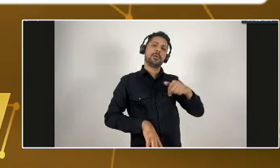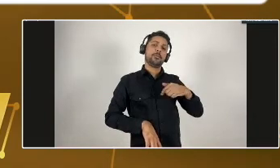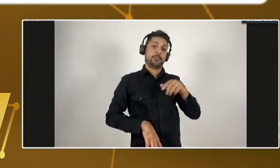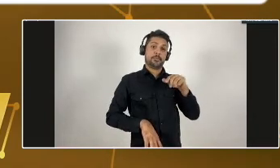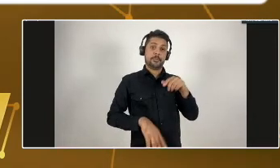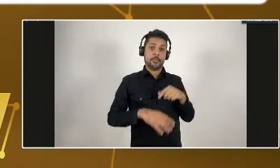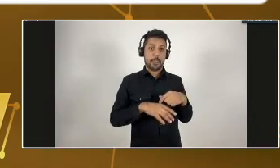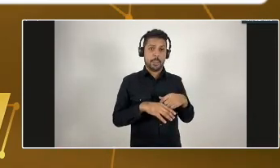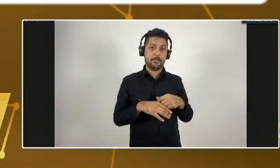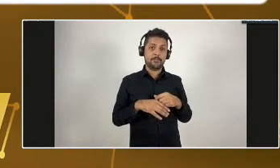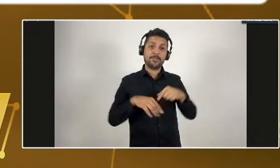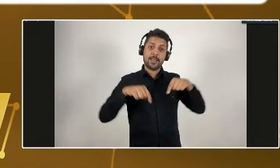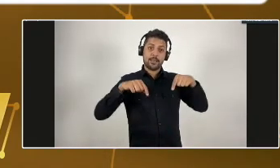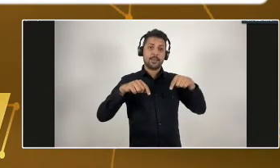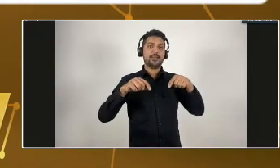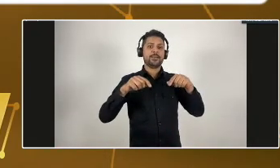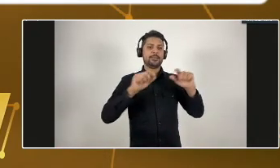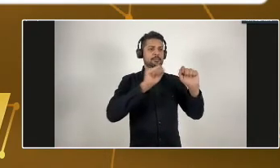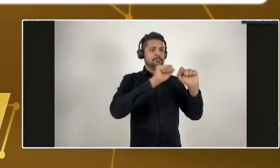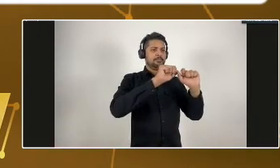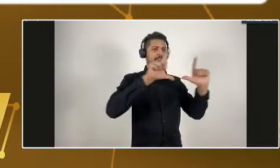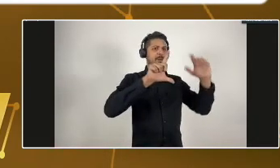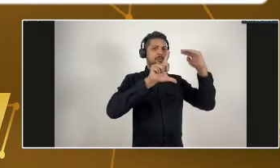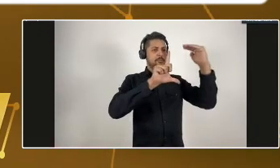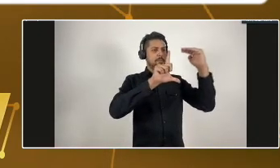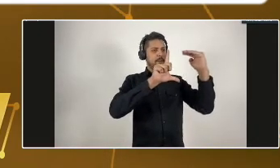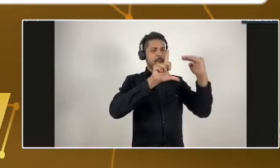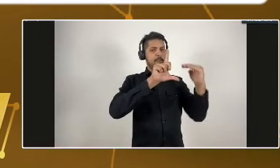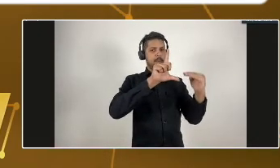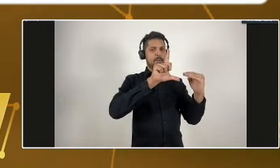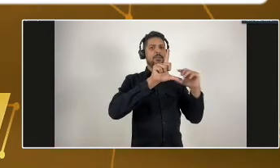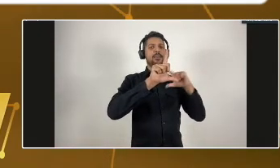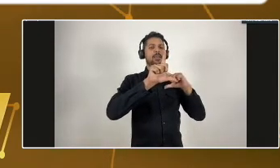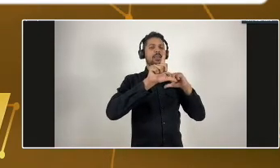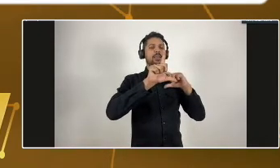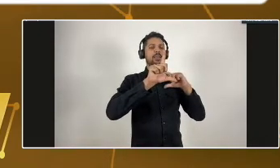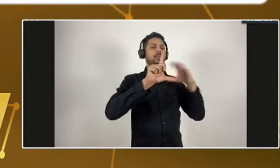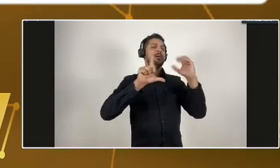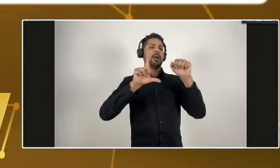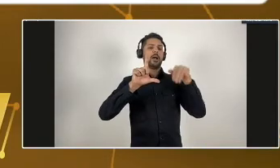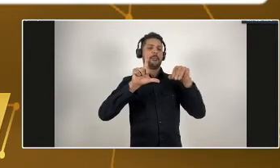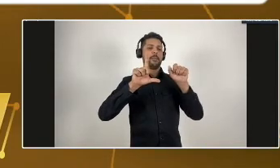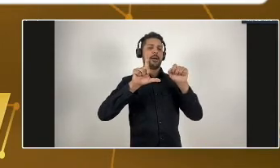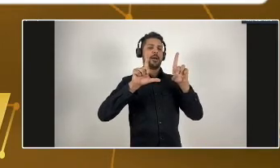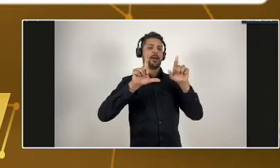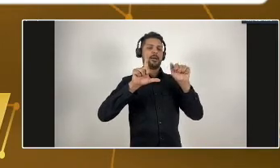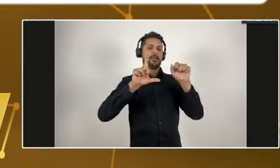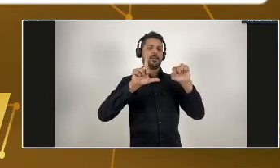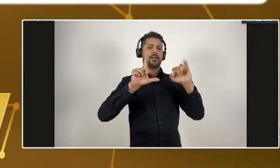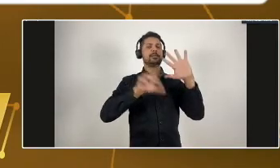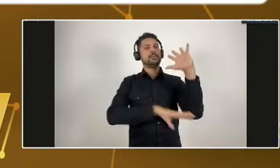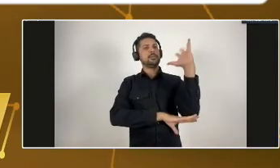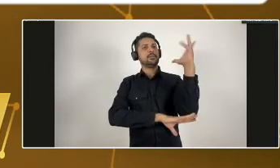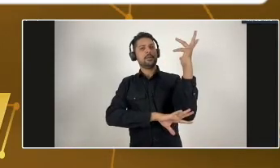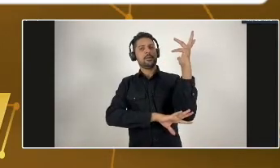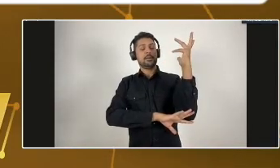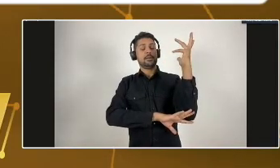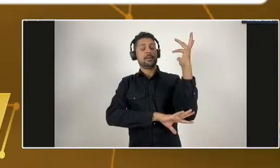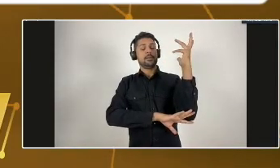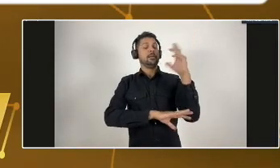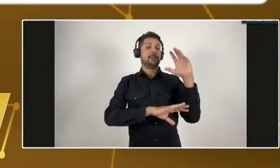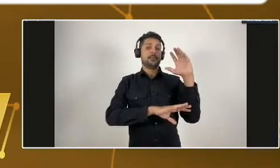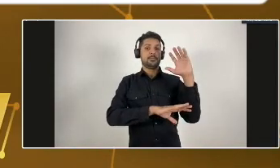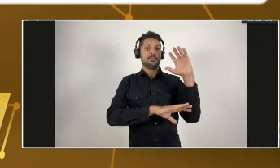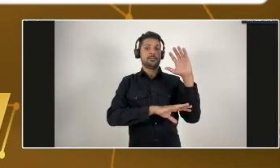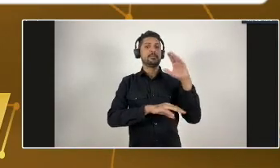a disponibilidade de camadas que a gente chama de camadas ambientais que não estavam habilitadas, porque o mapa ele fica